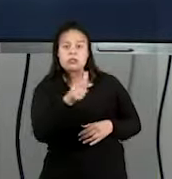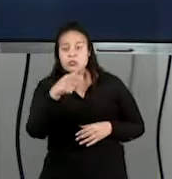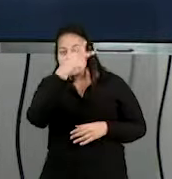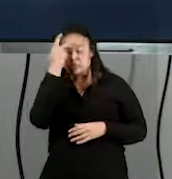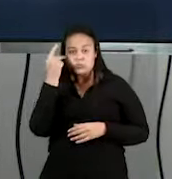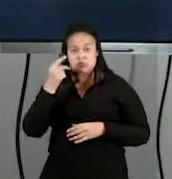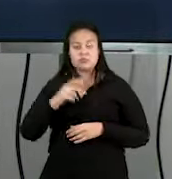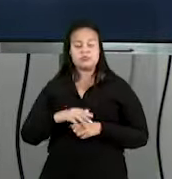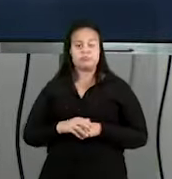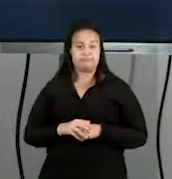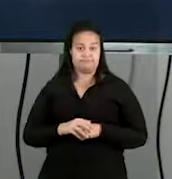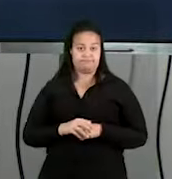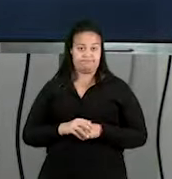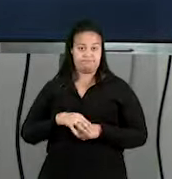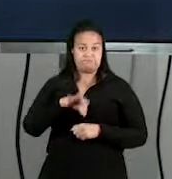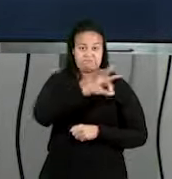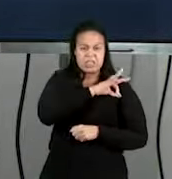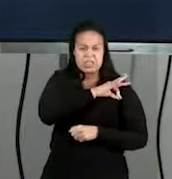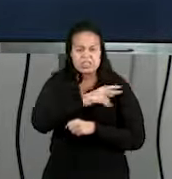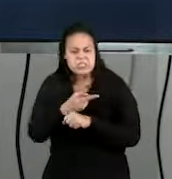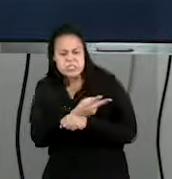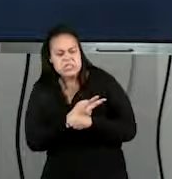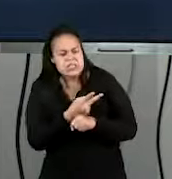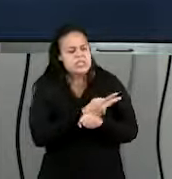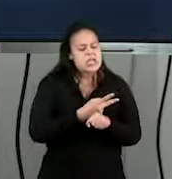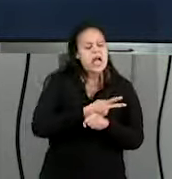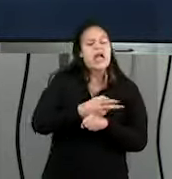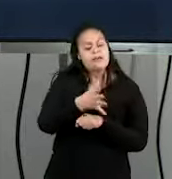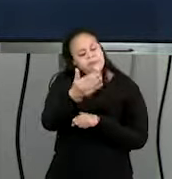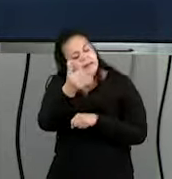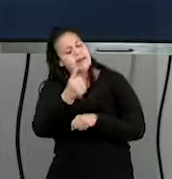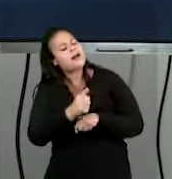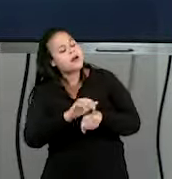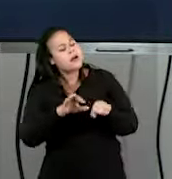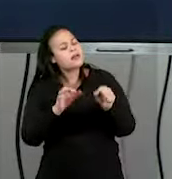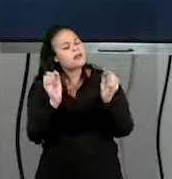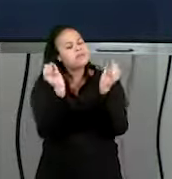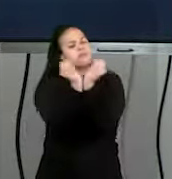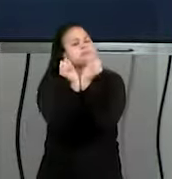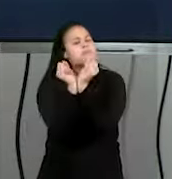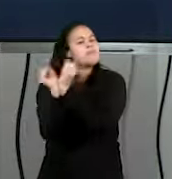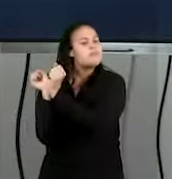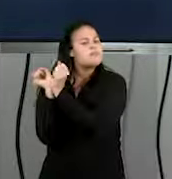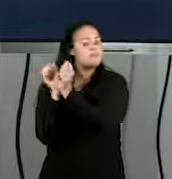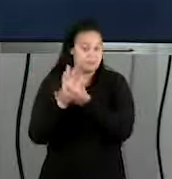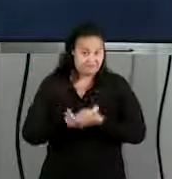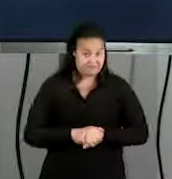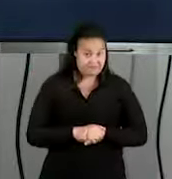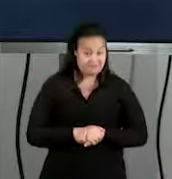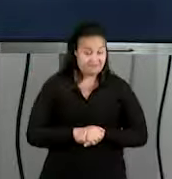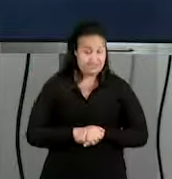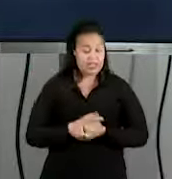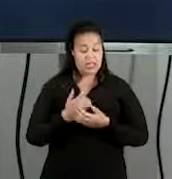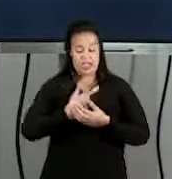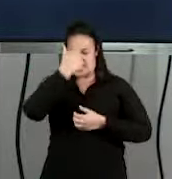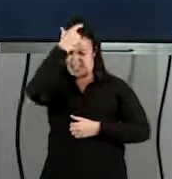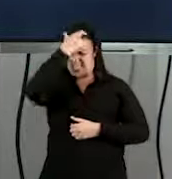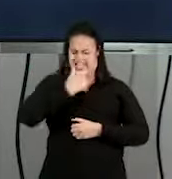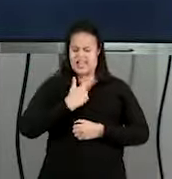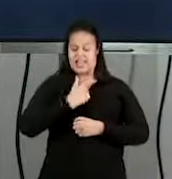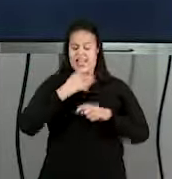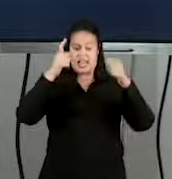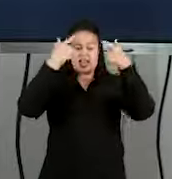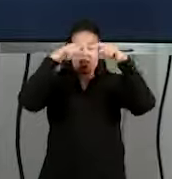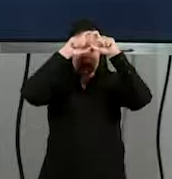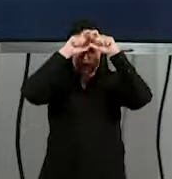pessoas. Então, sim, uma ação de direitos humanos. Pode não vir com uma placa, eu sou os direitos